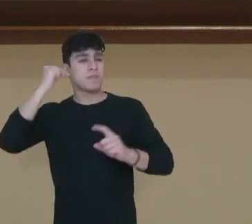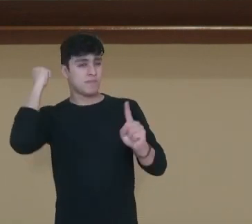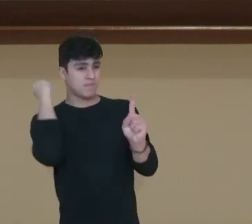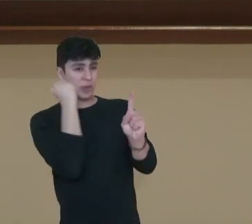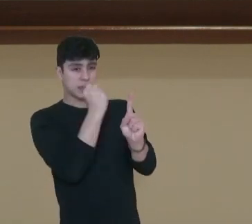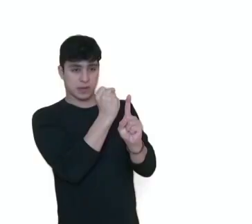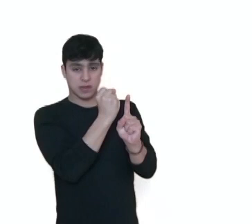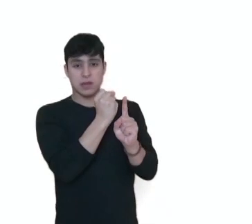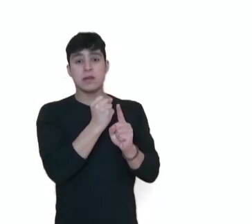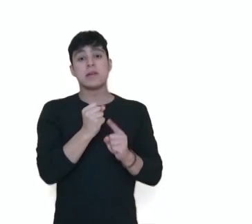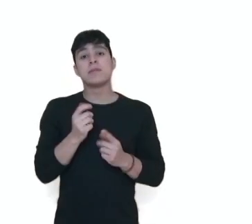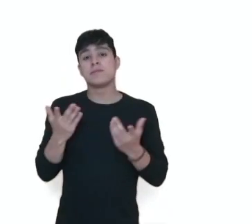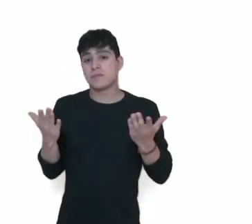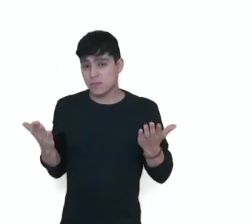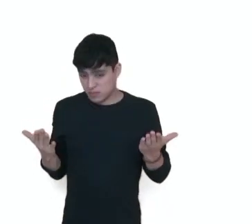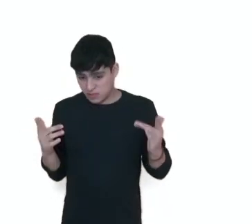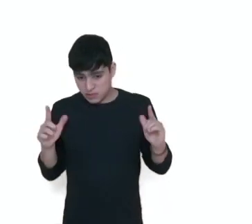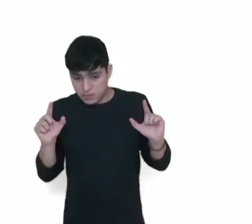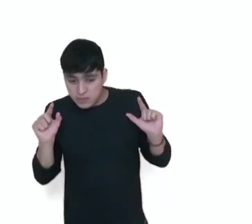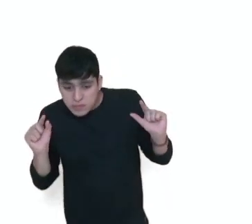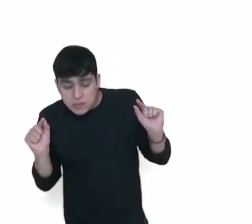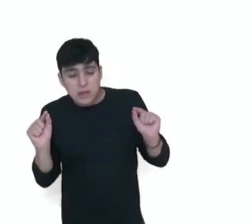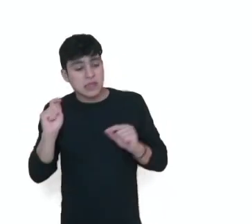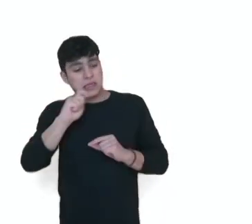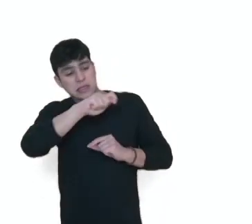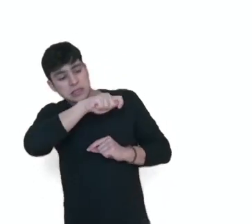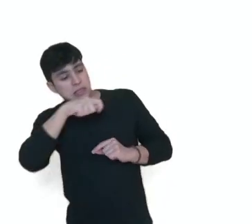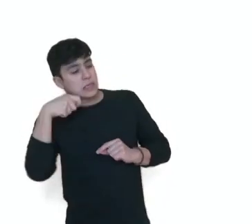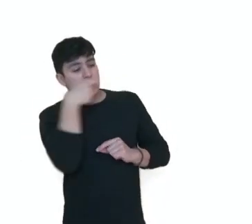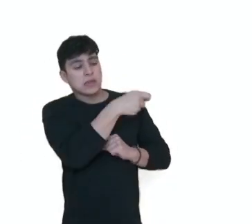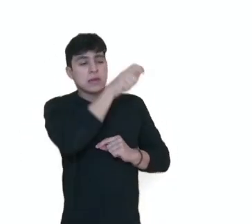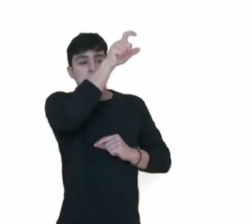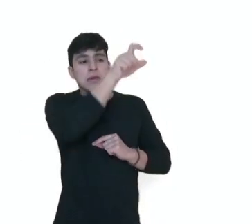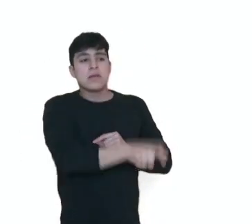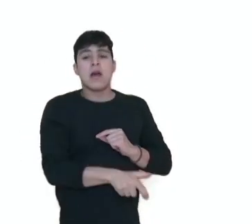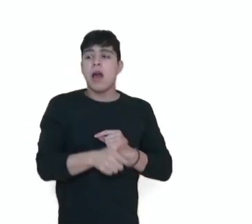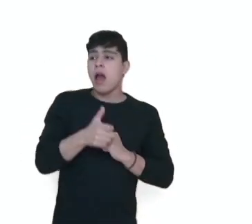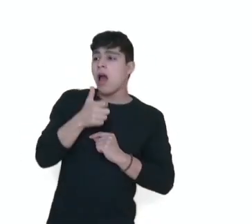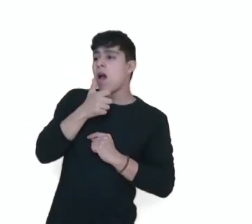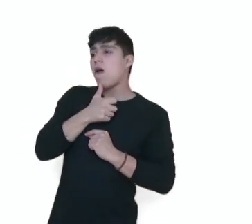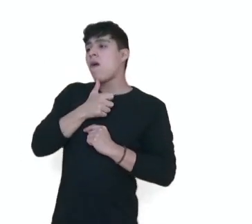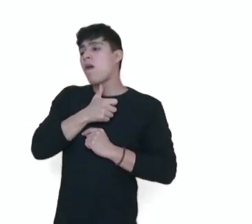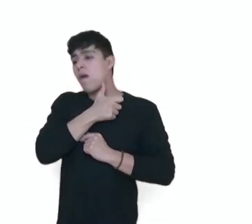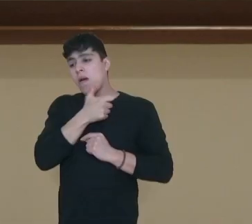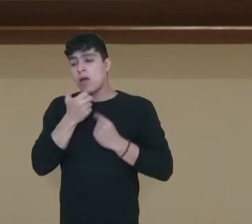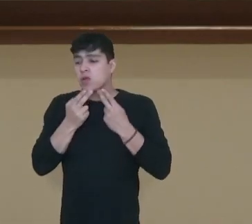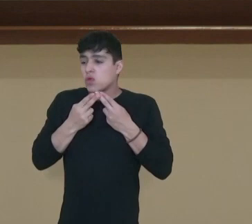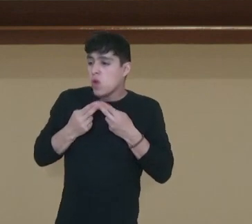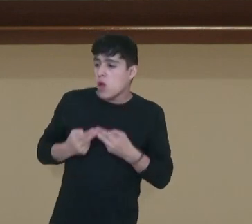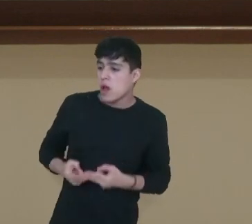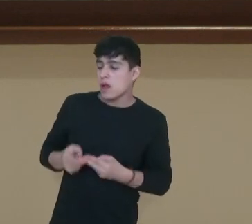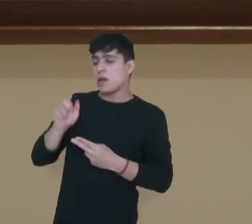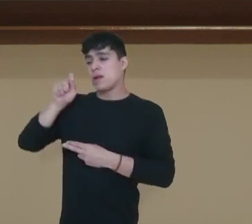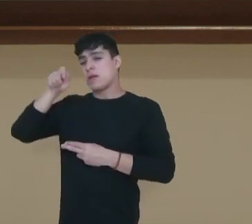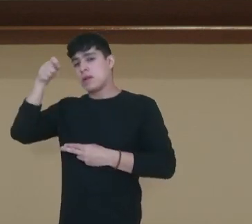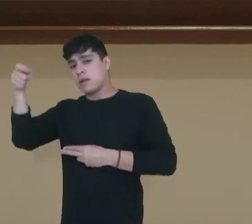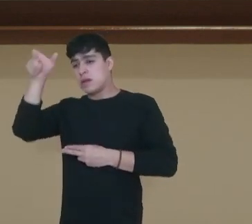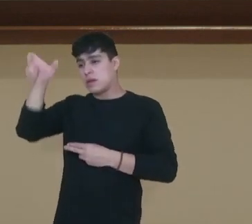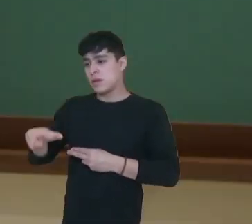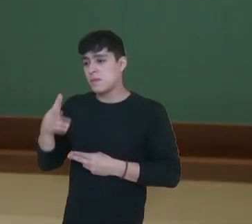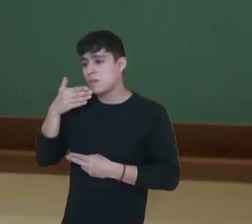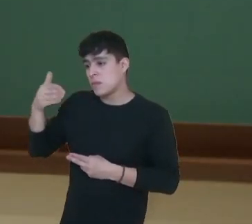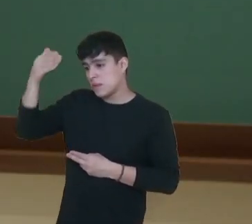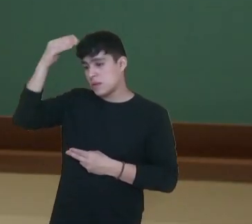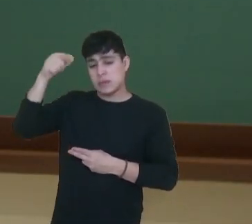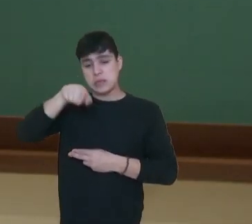ele, acusado então dizendo que ele era muito tolerante com os muçulmanos. Bom, o que